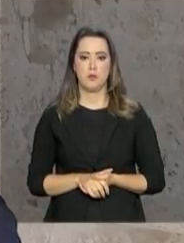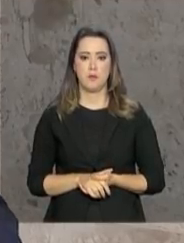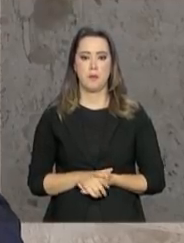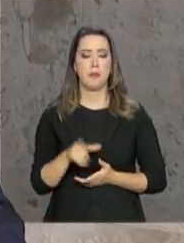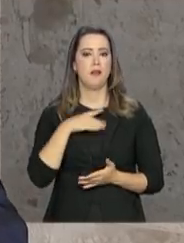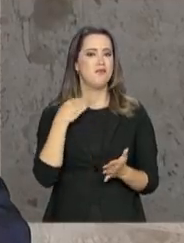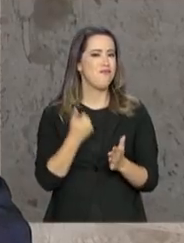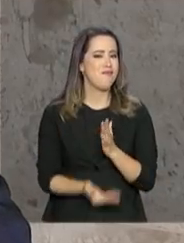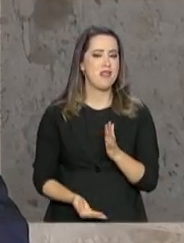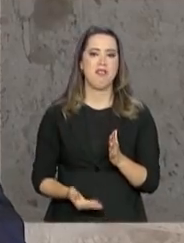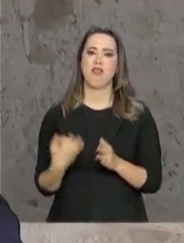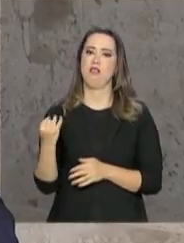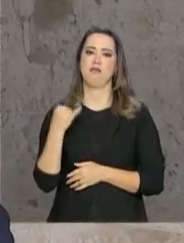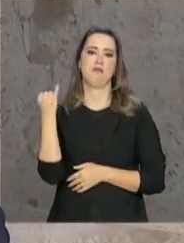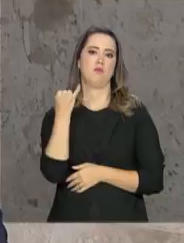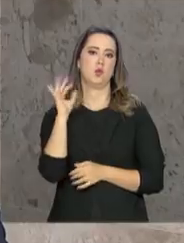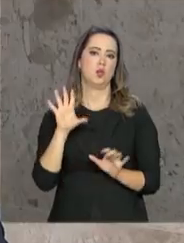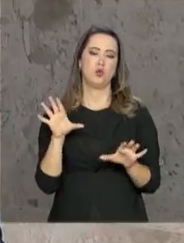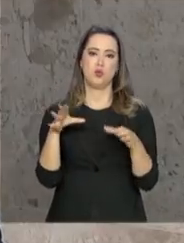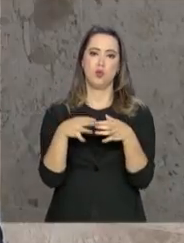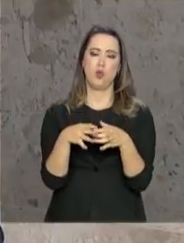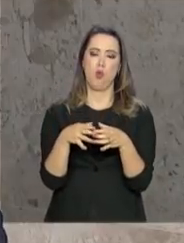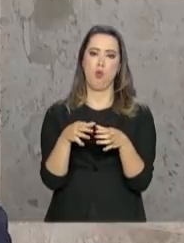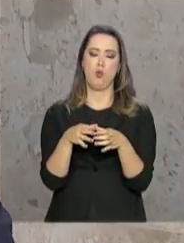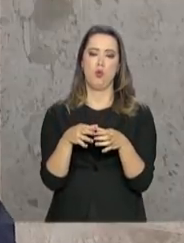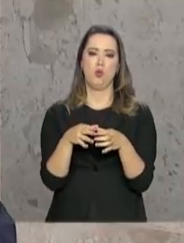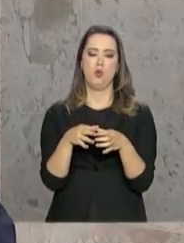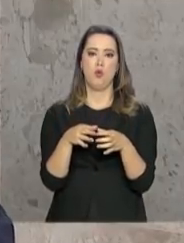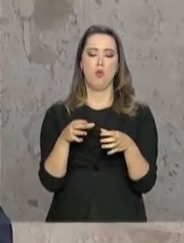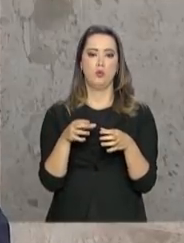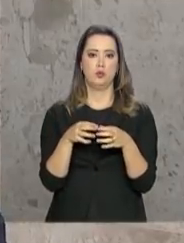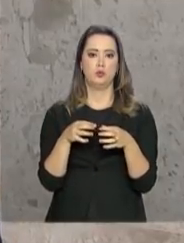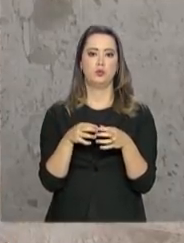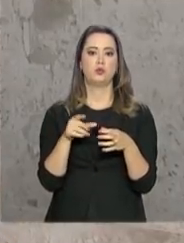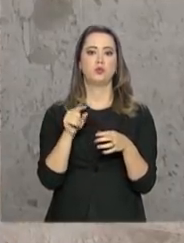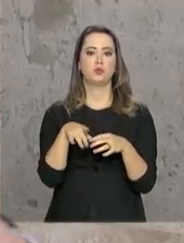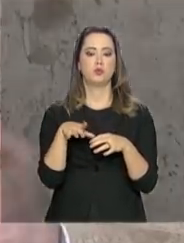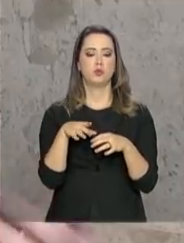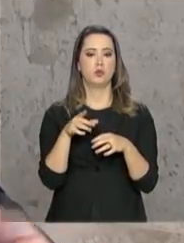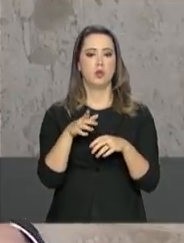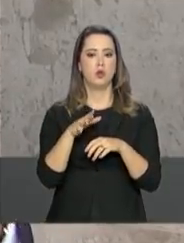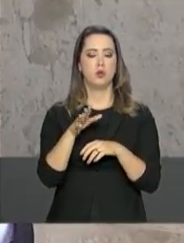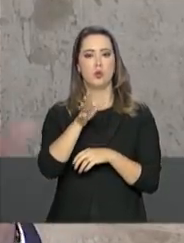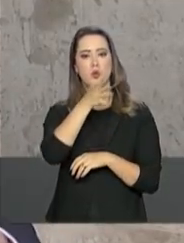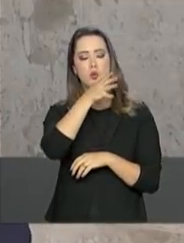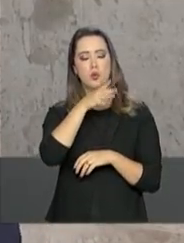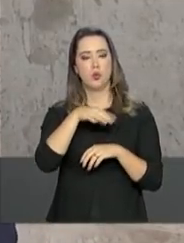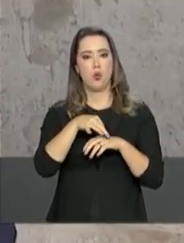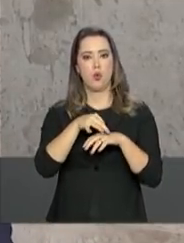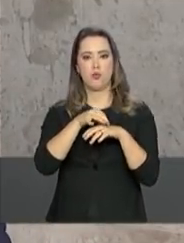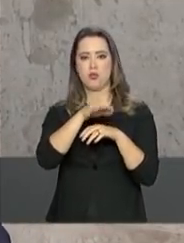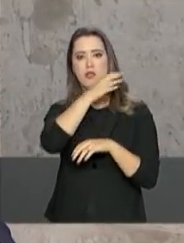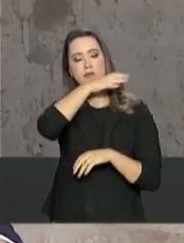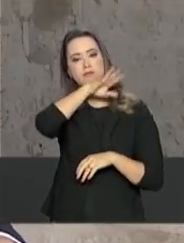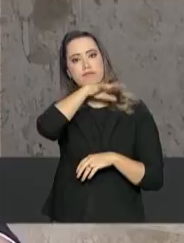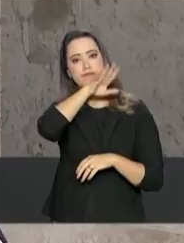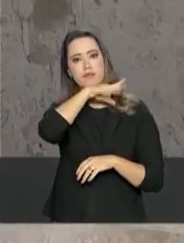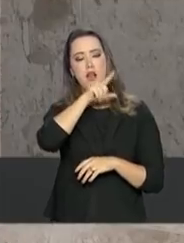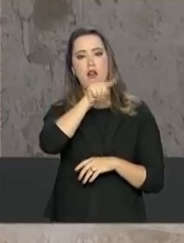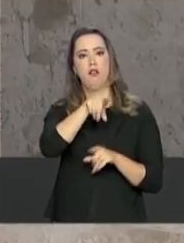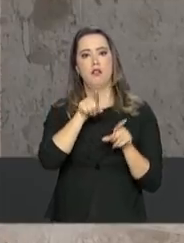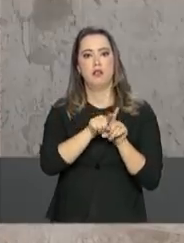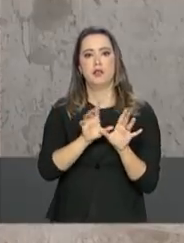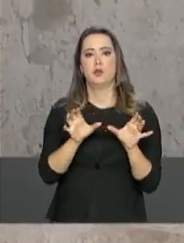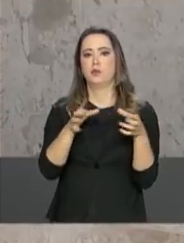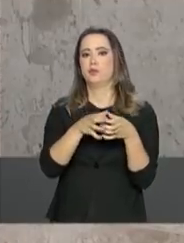houve perdas muito importantes de é de animais e e prejuízo